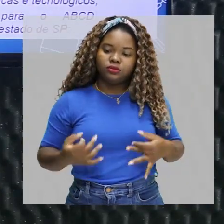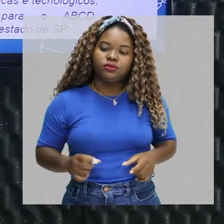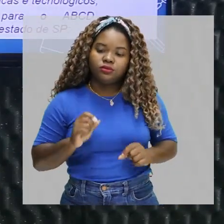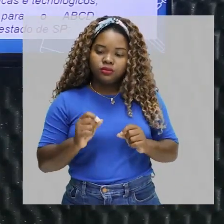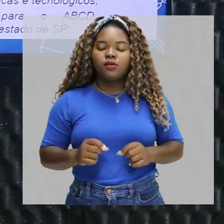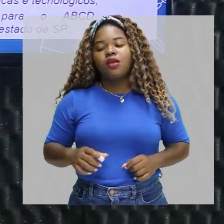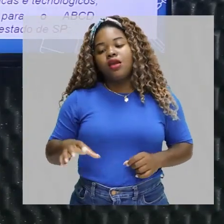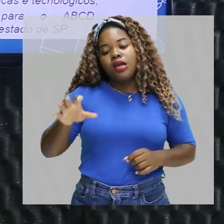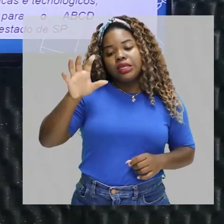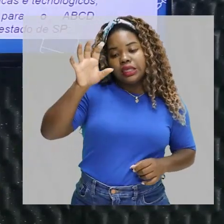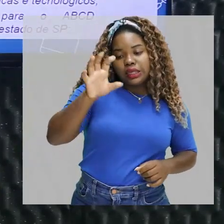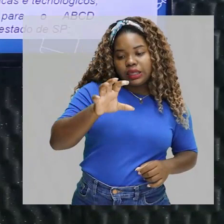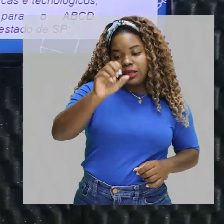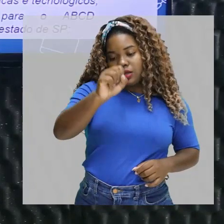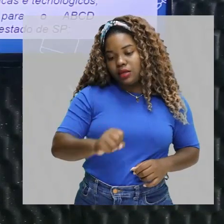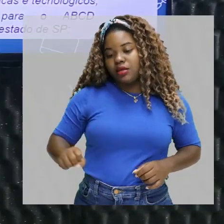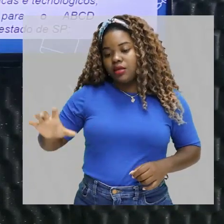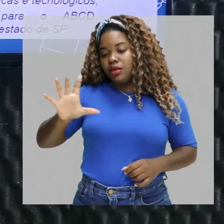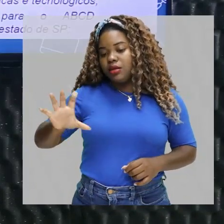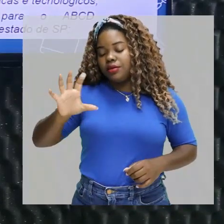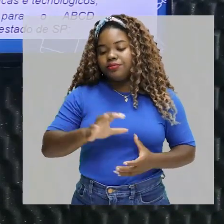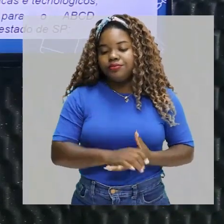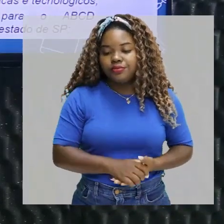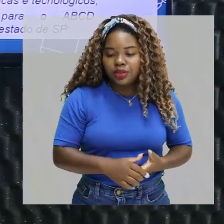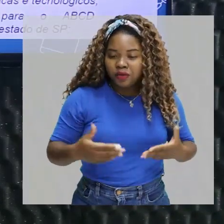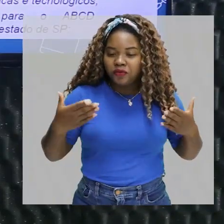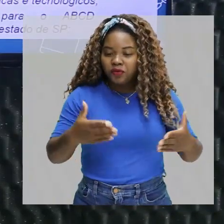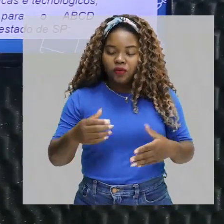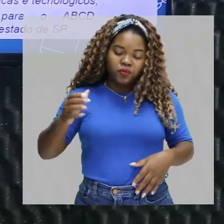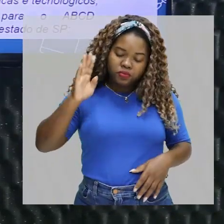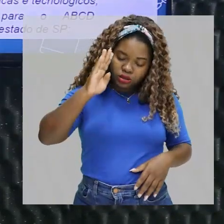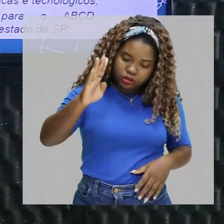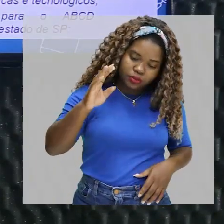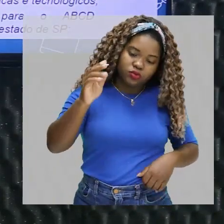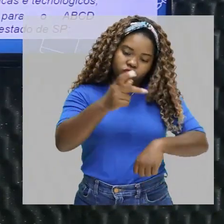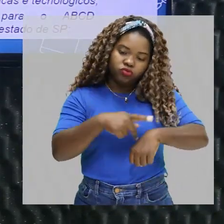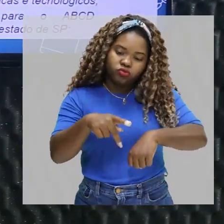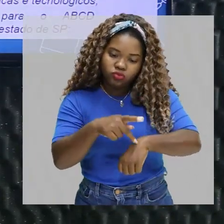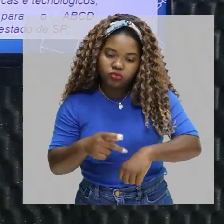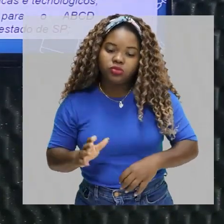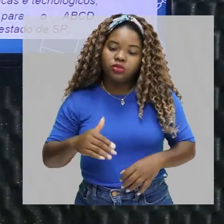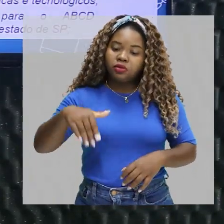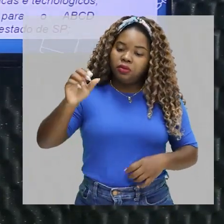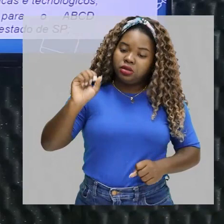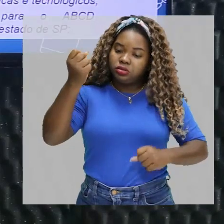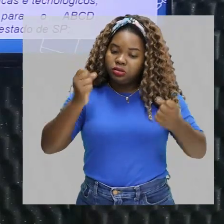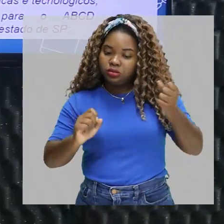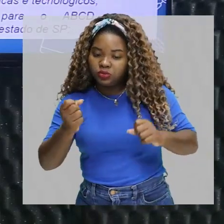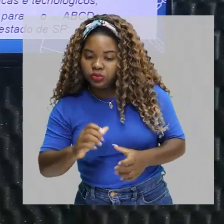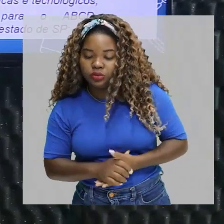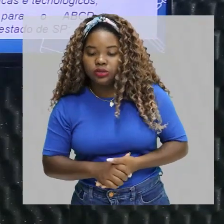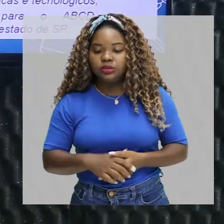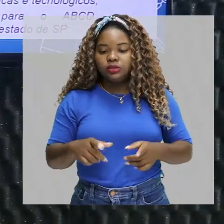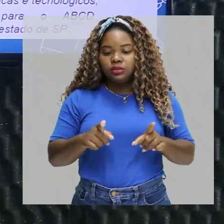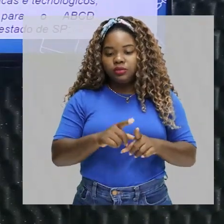que a região sudeste é o coração econômico do país também no setor industrial é a região de maior industrialização vai ter